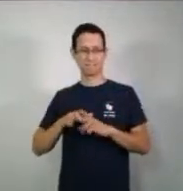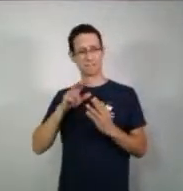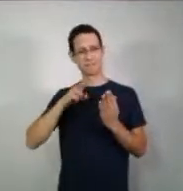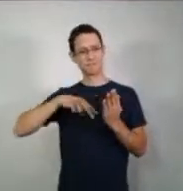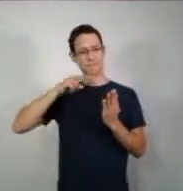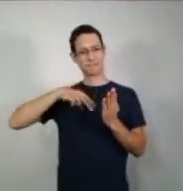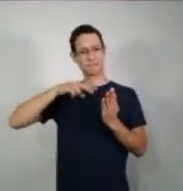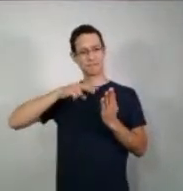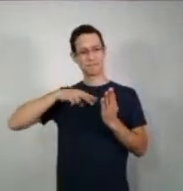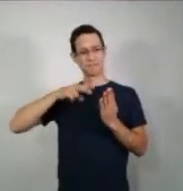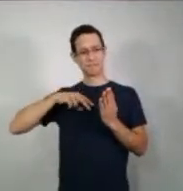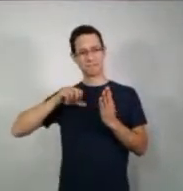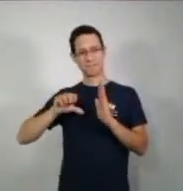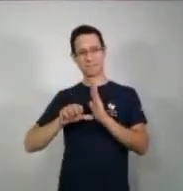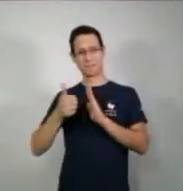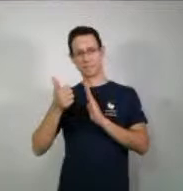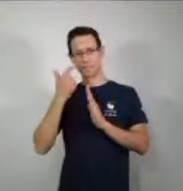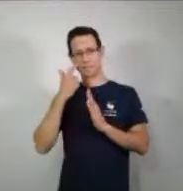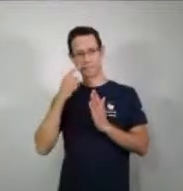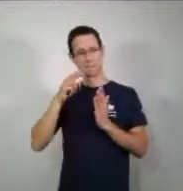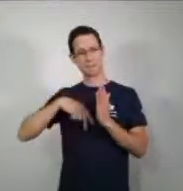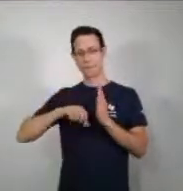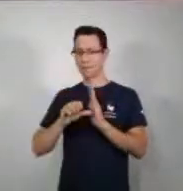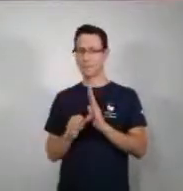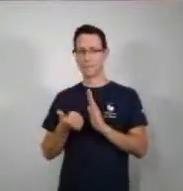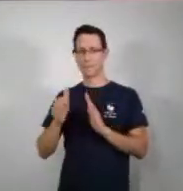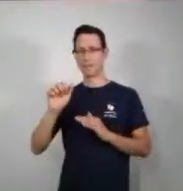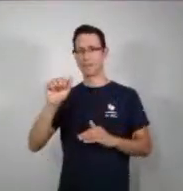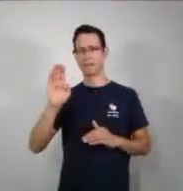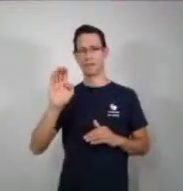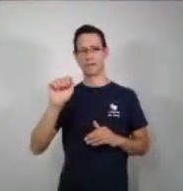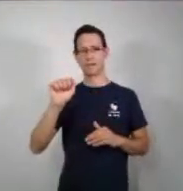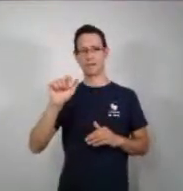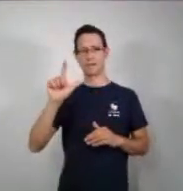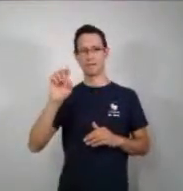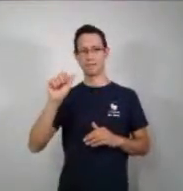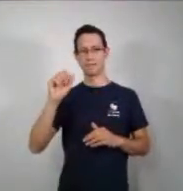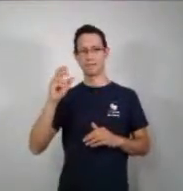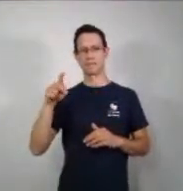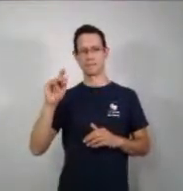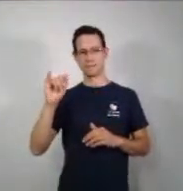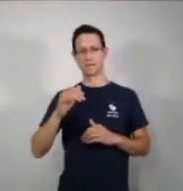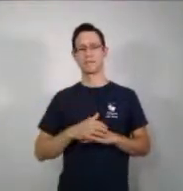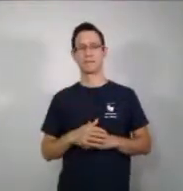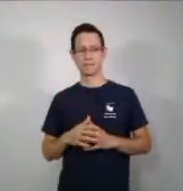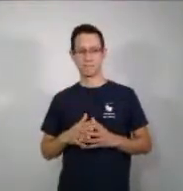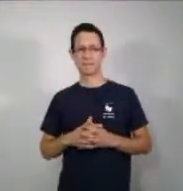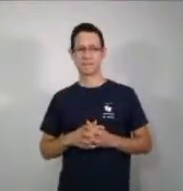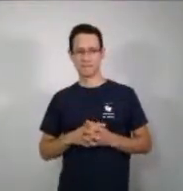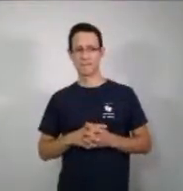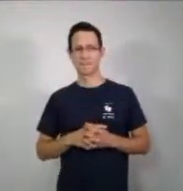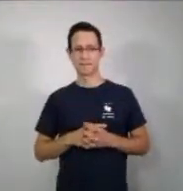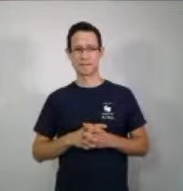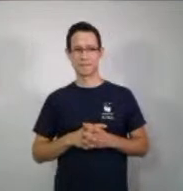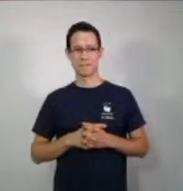ele leu o primeiro Balzac dele, né, o Balzac foi a grande paixão literária,